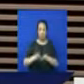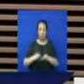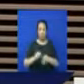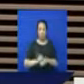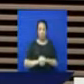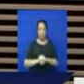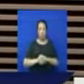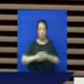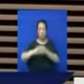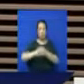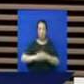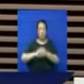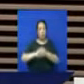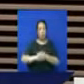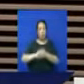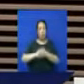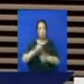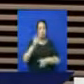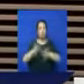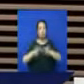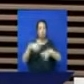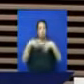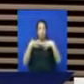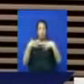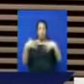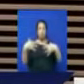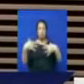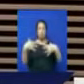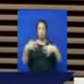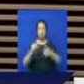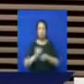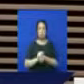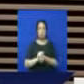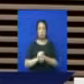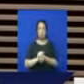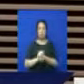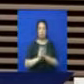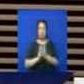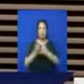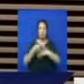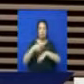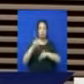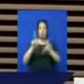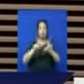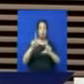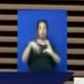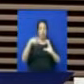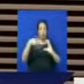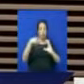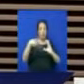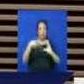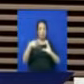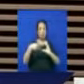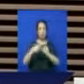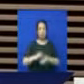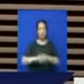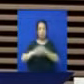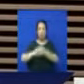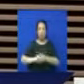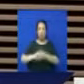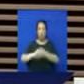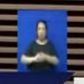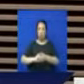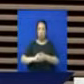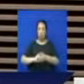quem também de casa nos assiste, ao vivo aqui, pela audiência da TV Câmara, e saudando então,